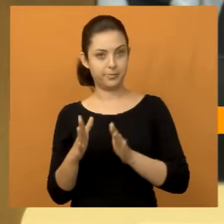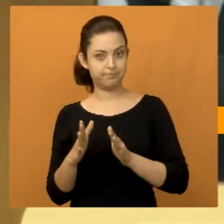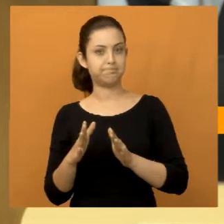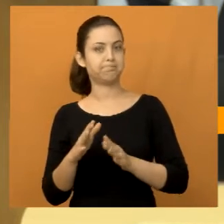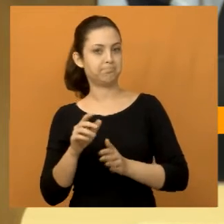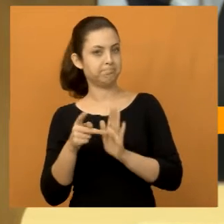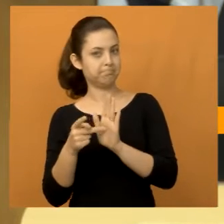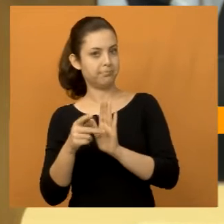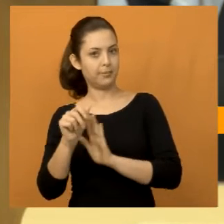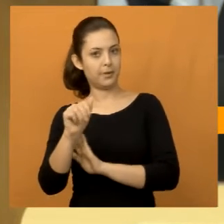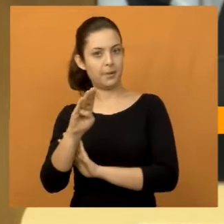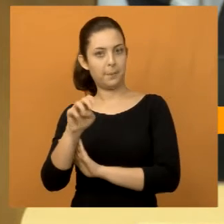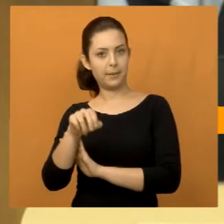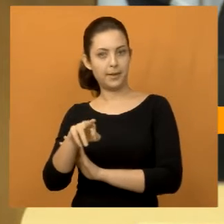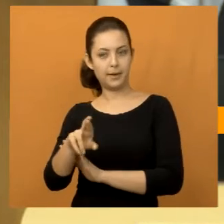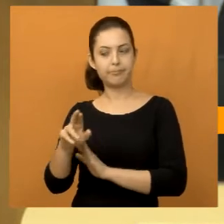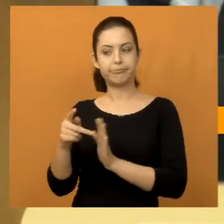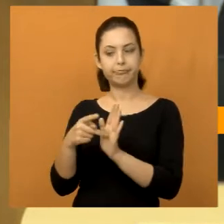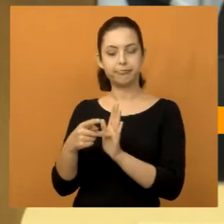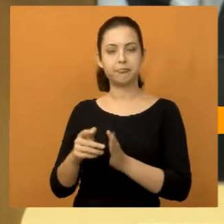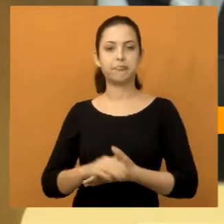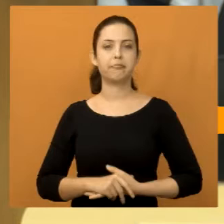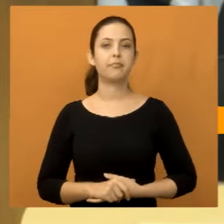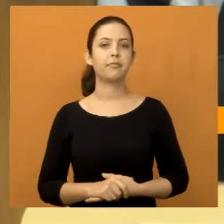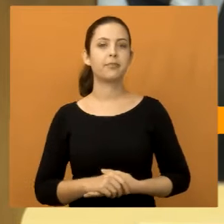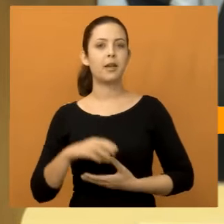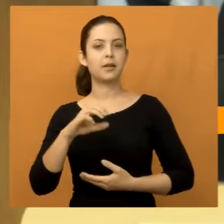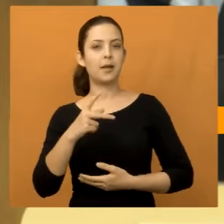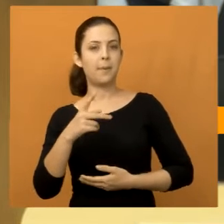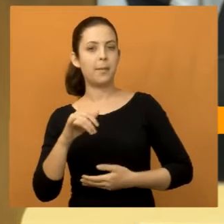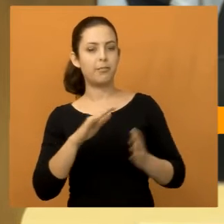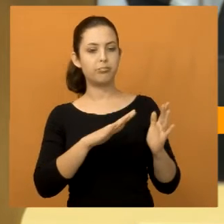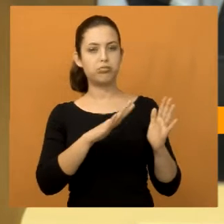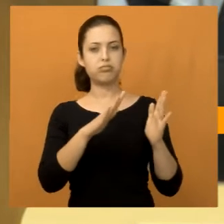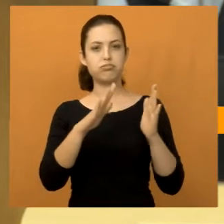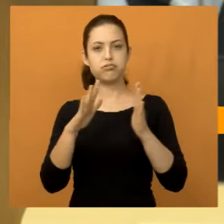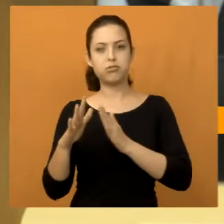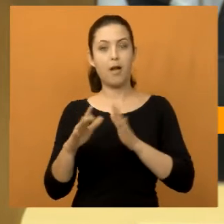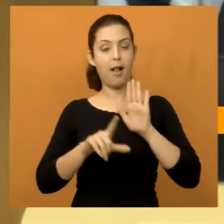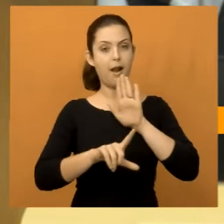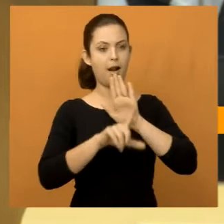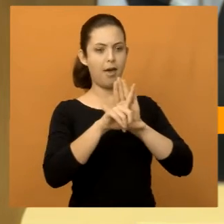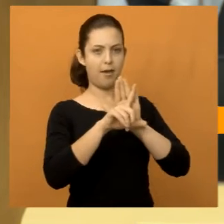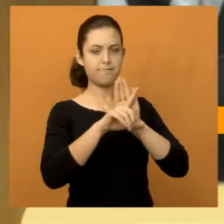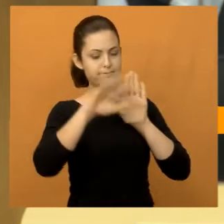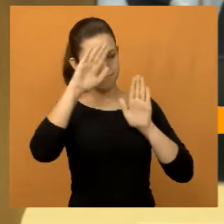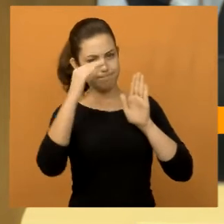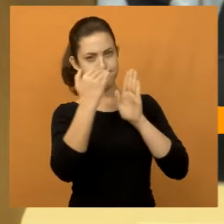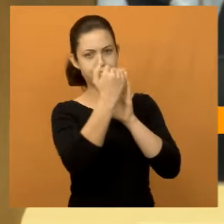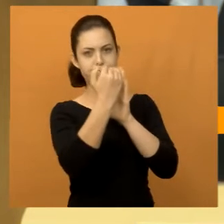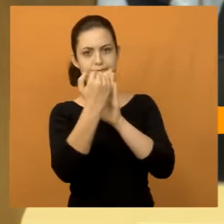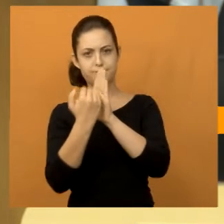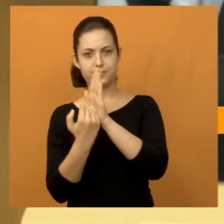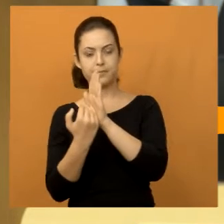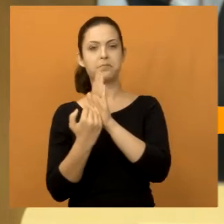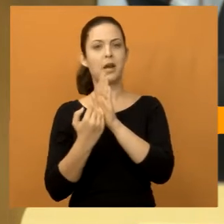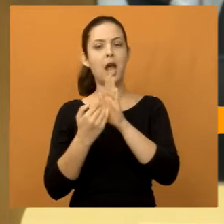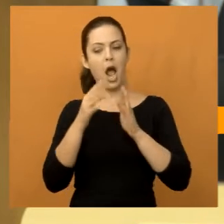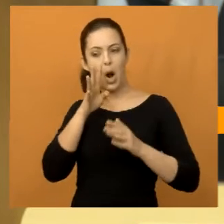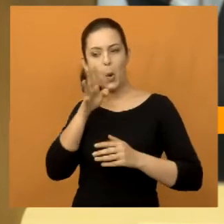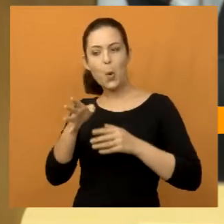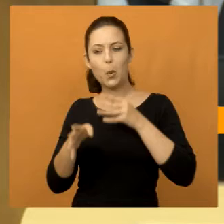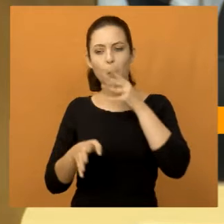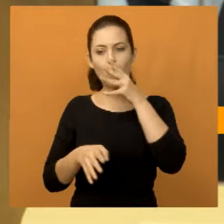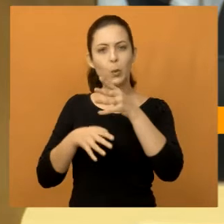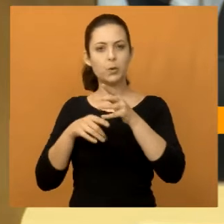Abner? Essa CPI, em todos os momentos, seguiu o rigor da lei e, como tal, também não acusa ninguém ou